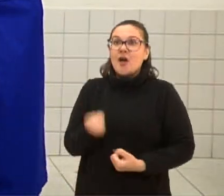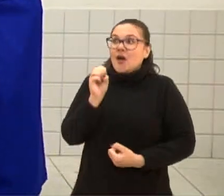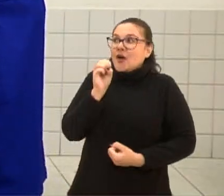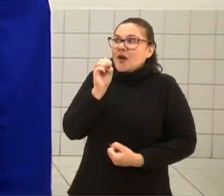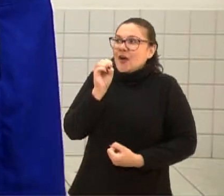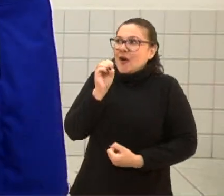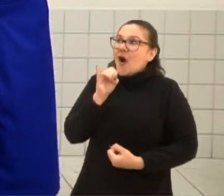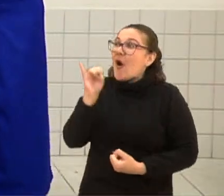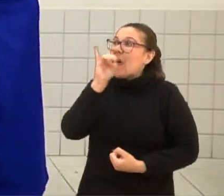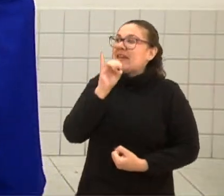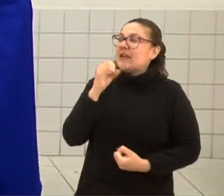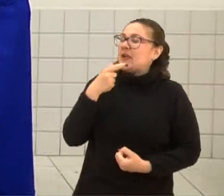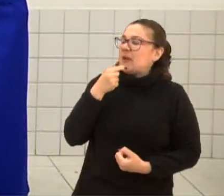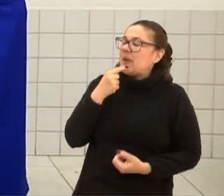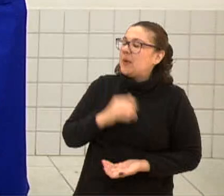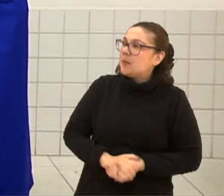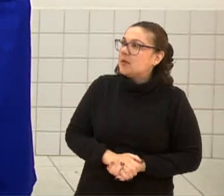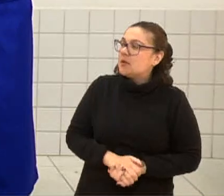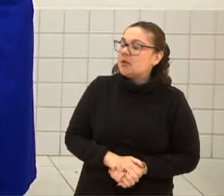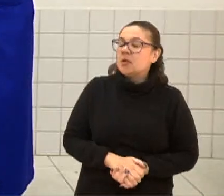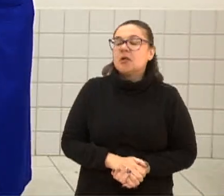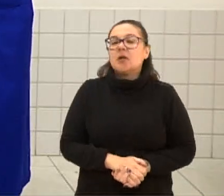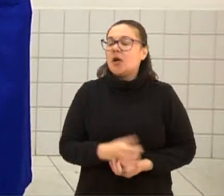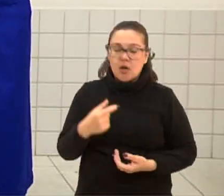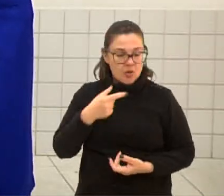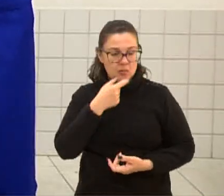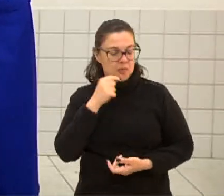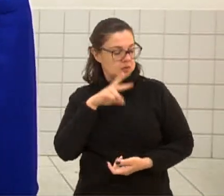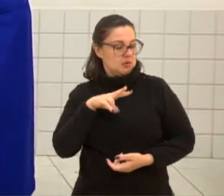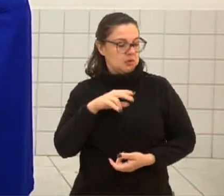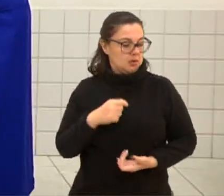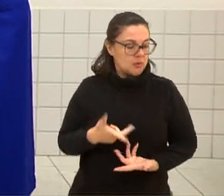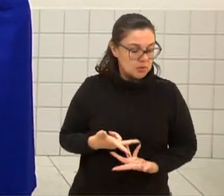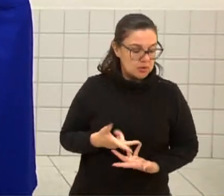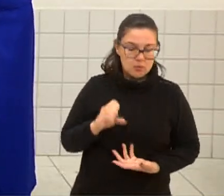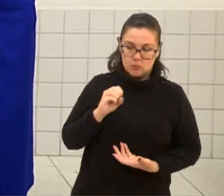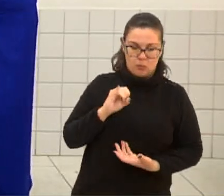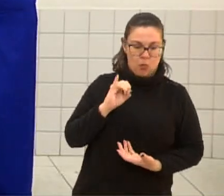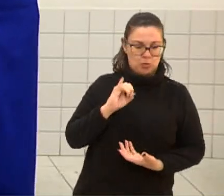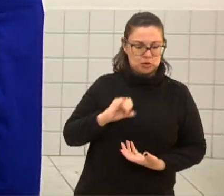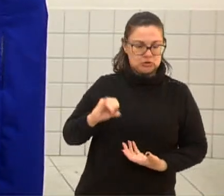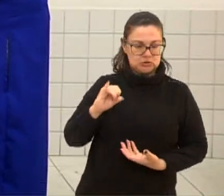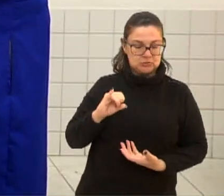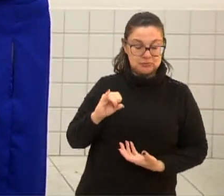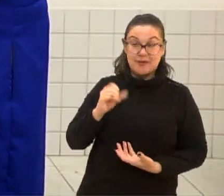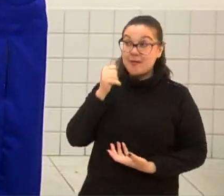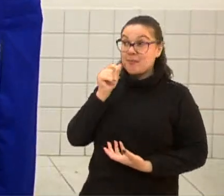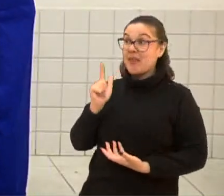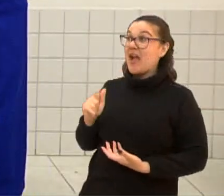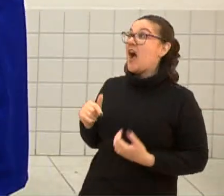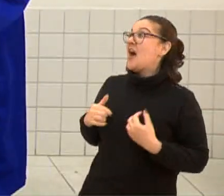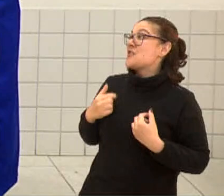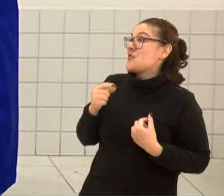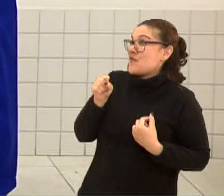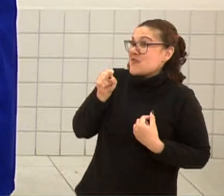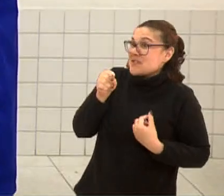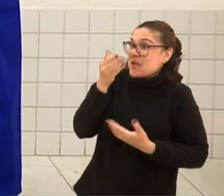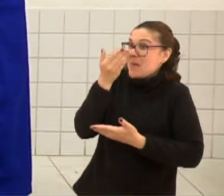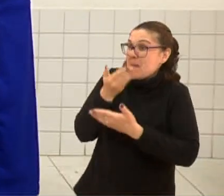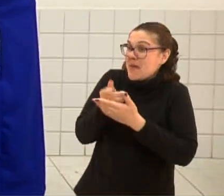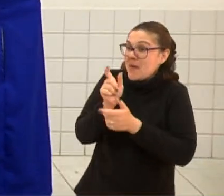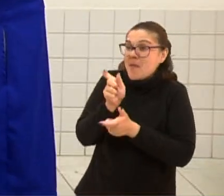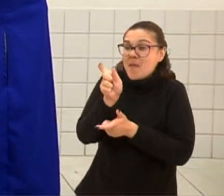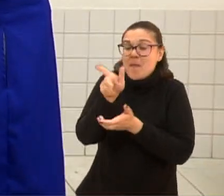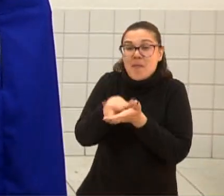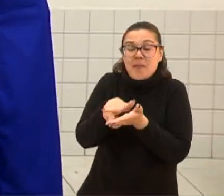"Oi, senhor!" Armando Olindo olha assustado. Oi. Guilhermina Frist, o senhor deixou